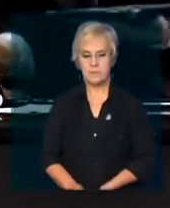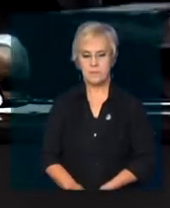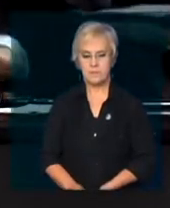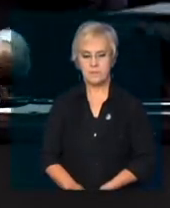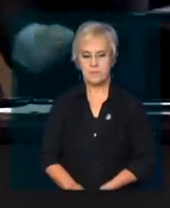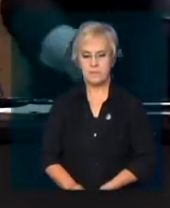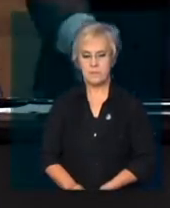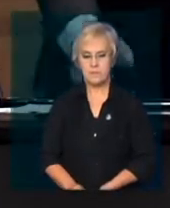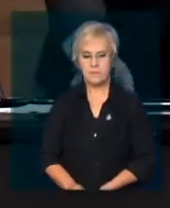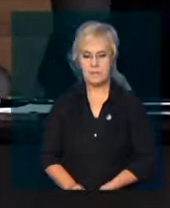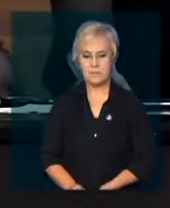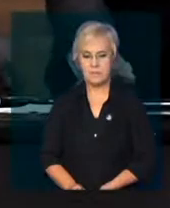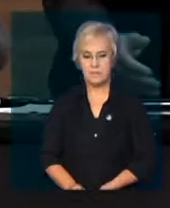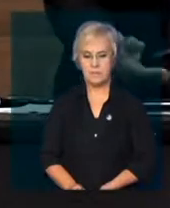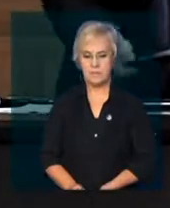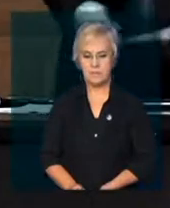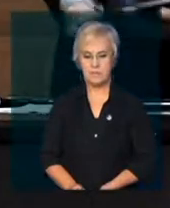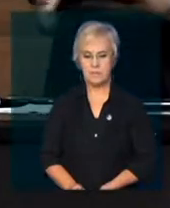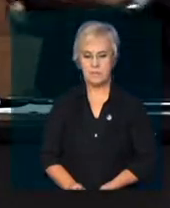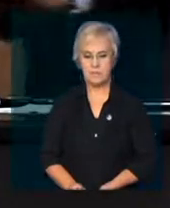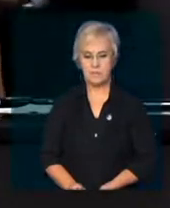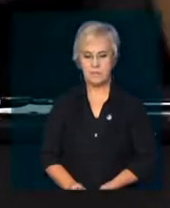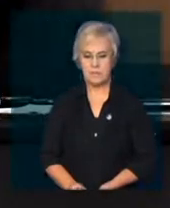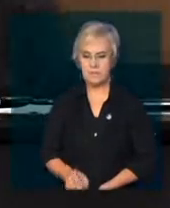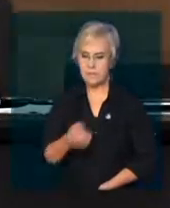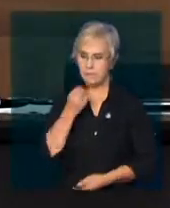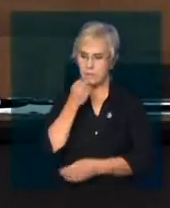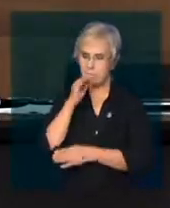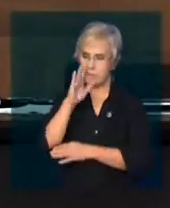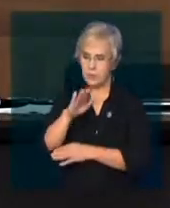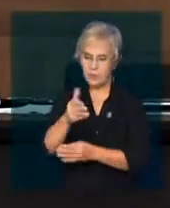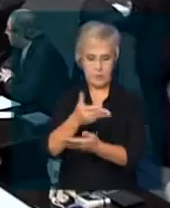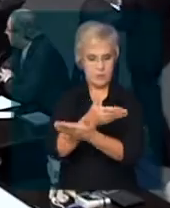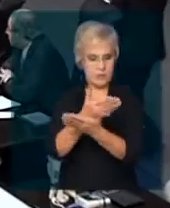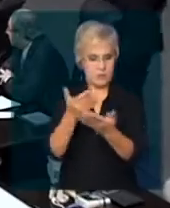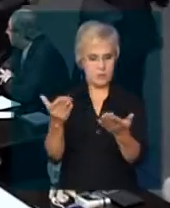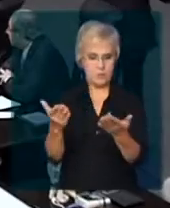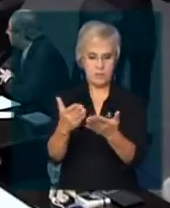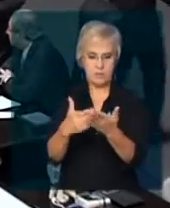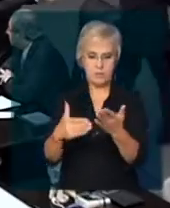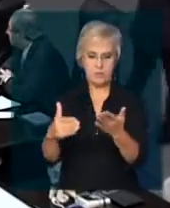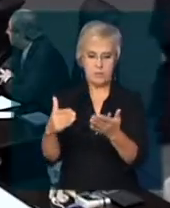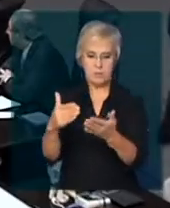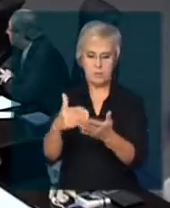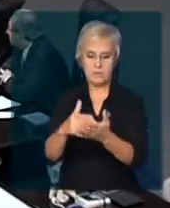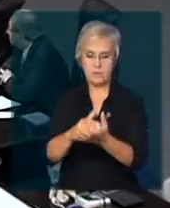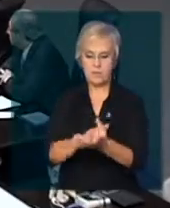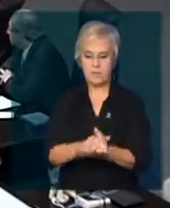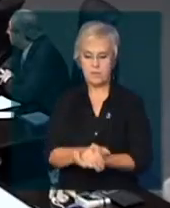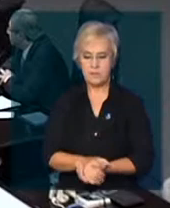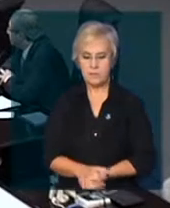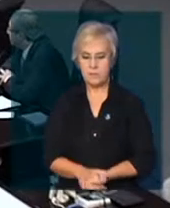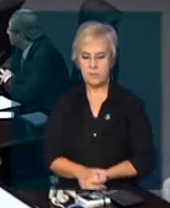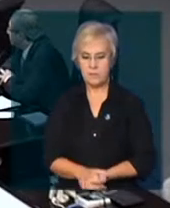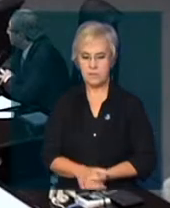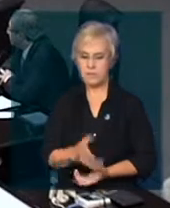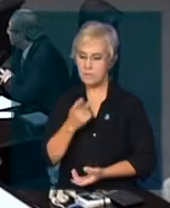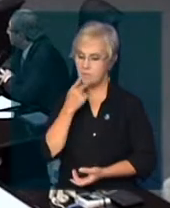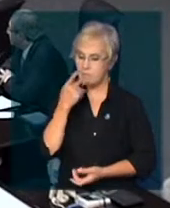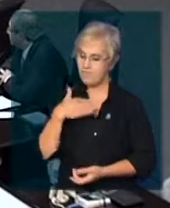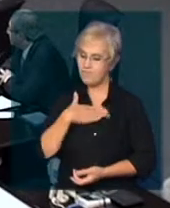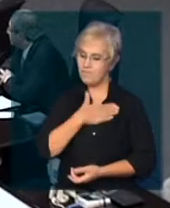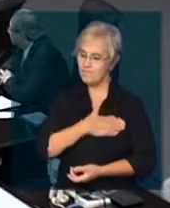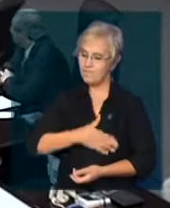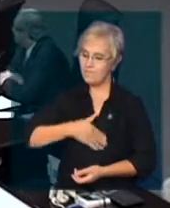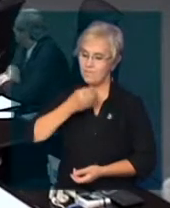Eu quero dar meu boa tarde a todos, dizer que é um prazer muito